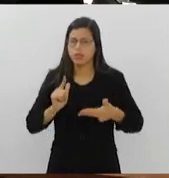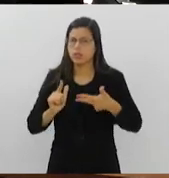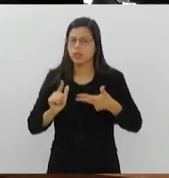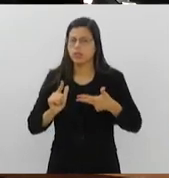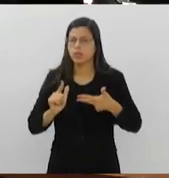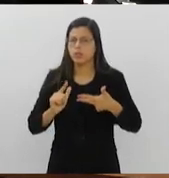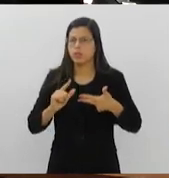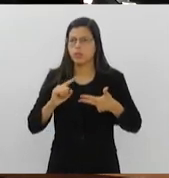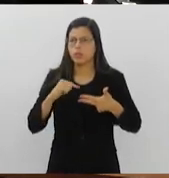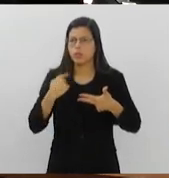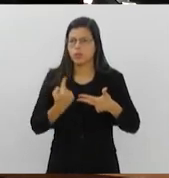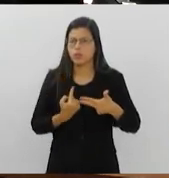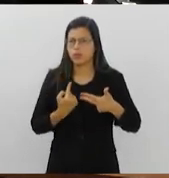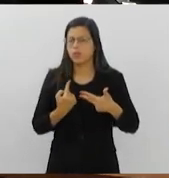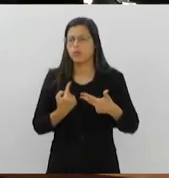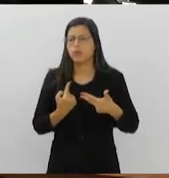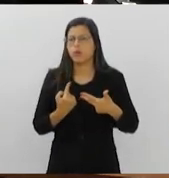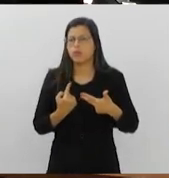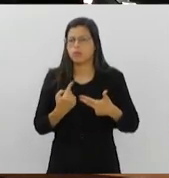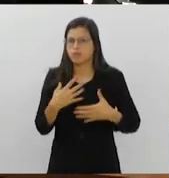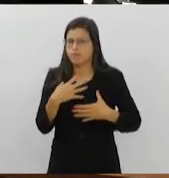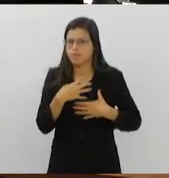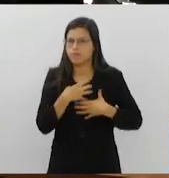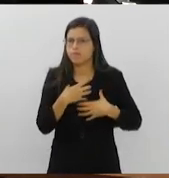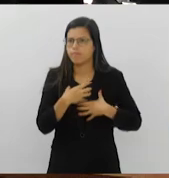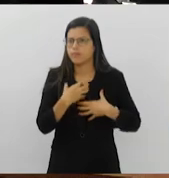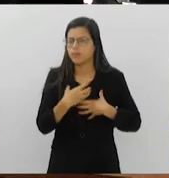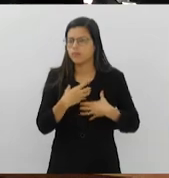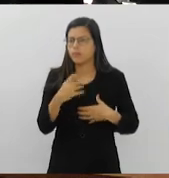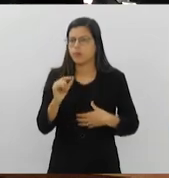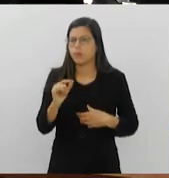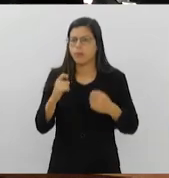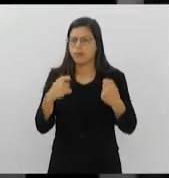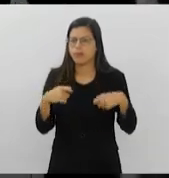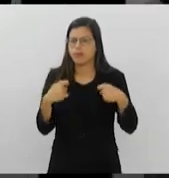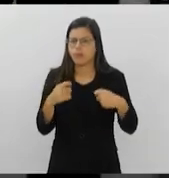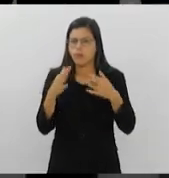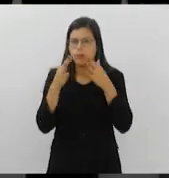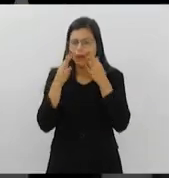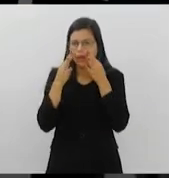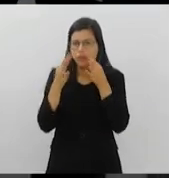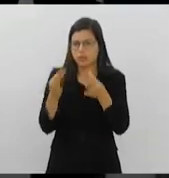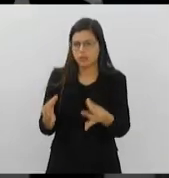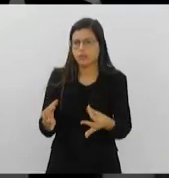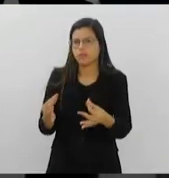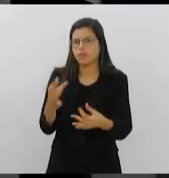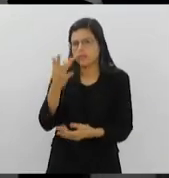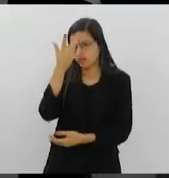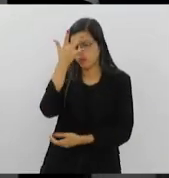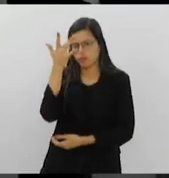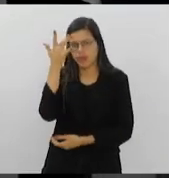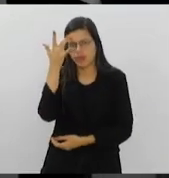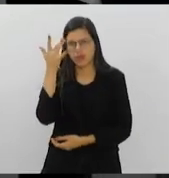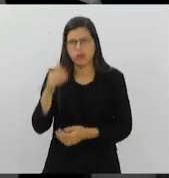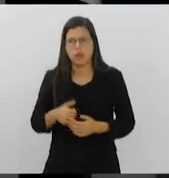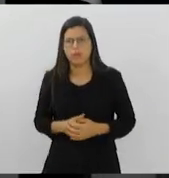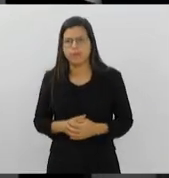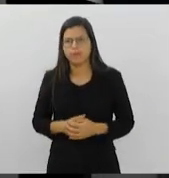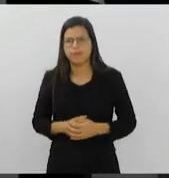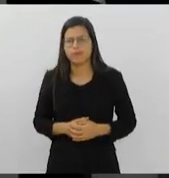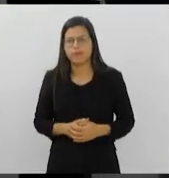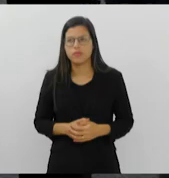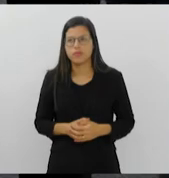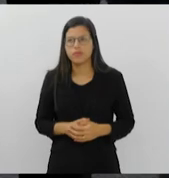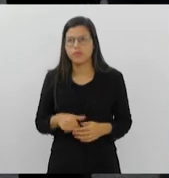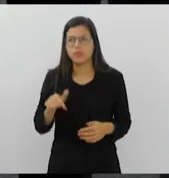íamos ficar ligeiramente perturbados, íamos precisar da atenção da saúde mental. No caso específico